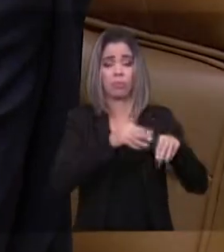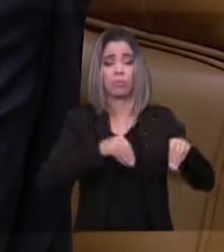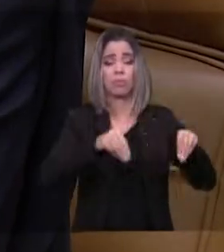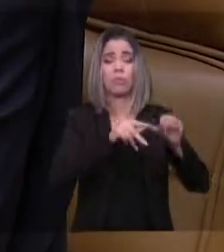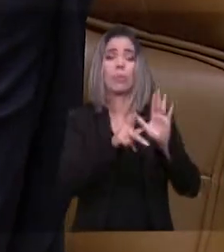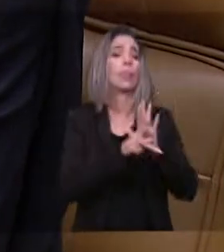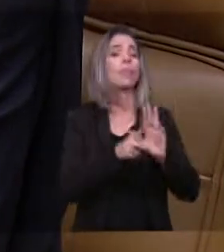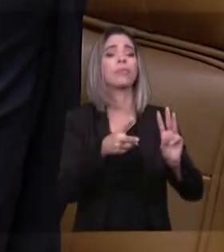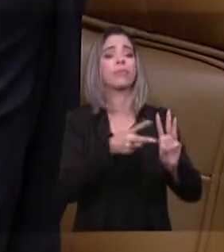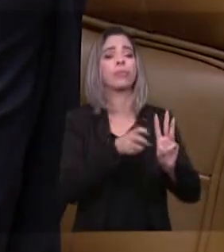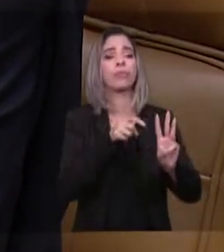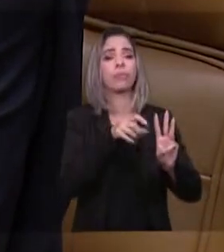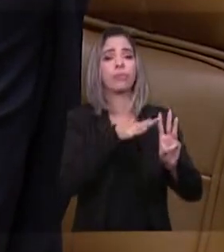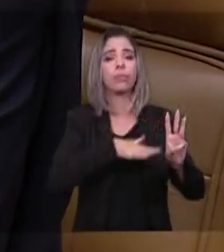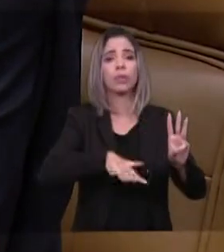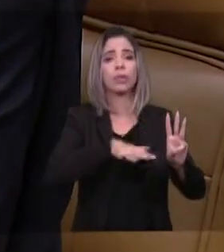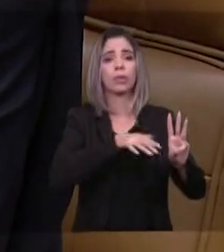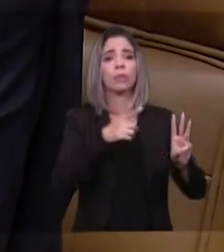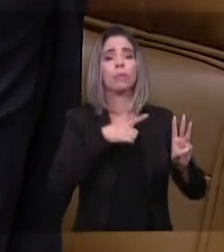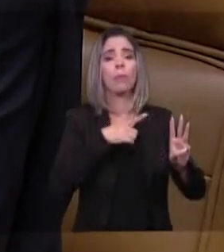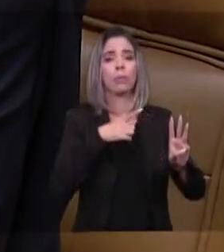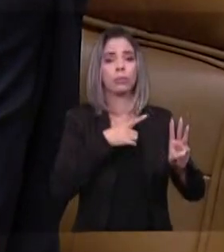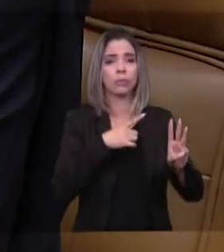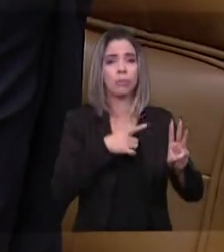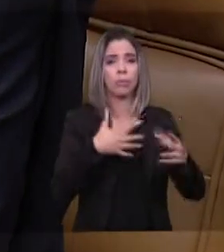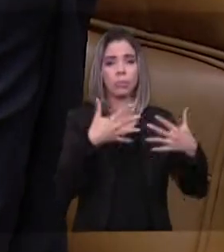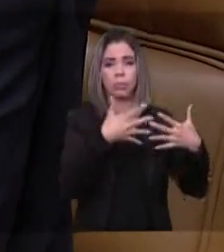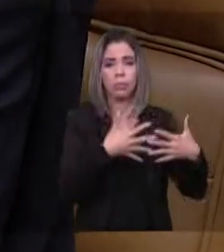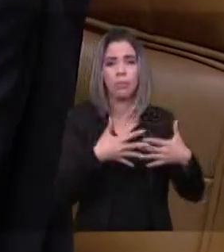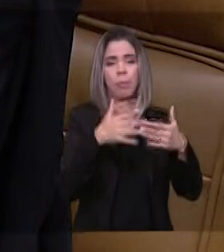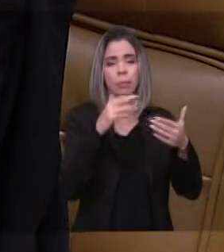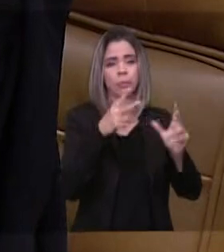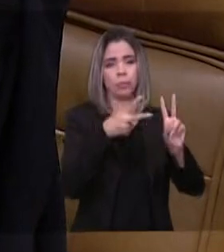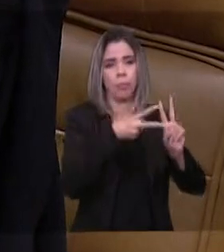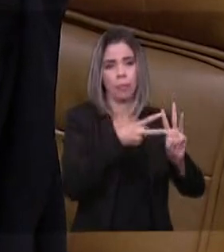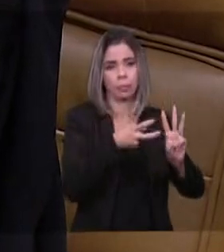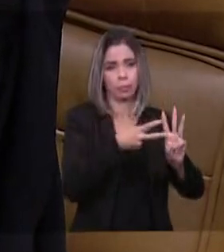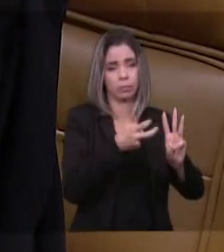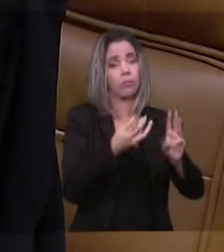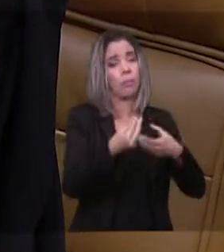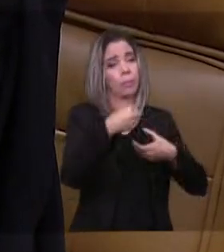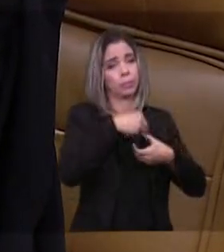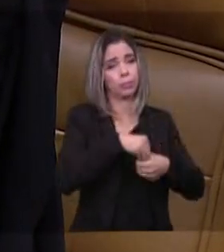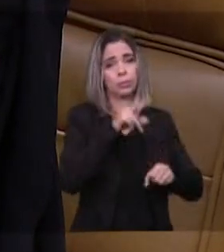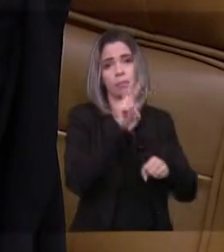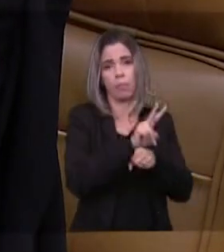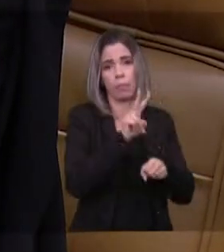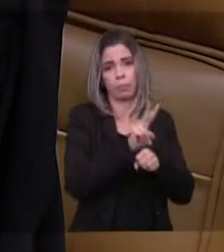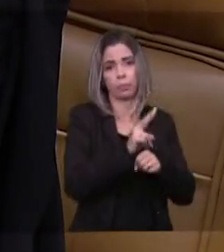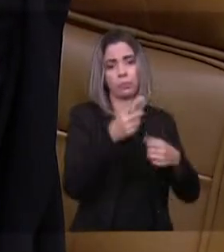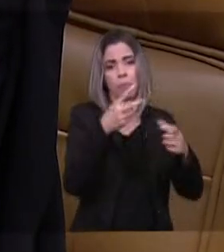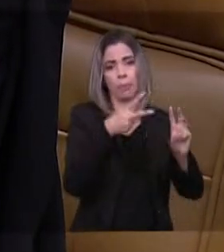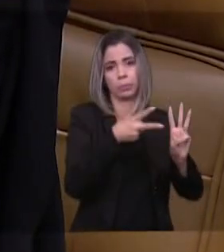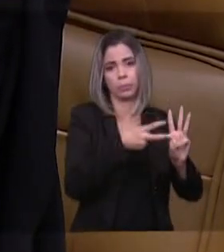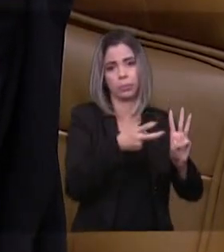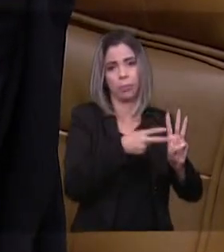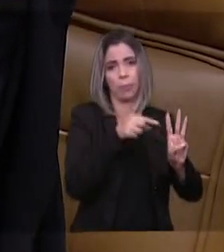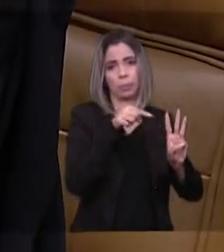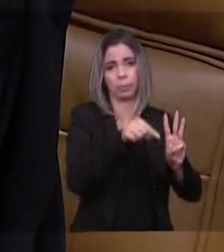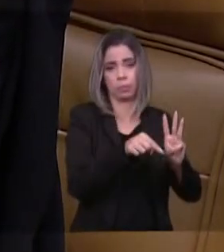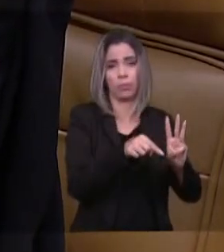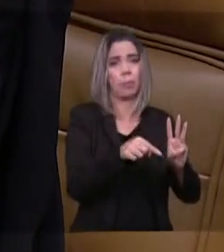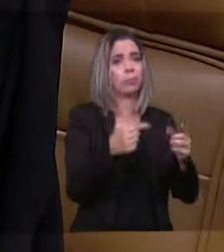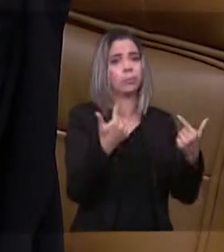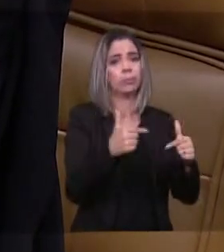foi transformada num parque indígena sob a guarda da administração do Serviço de Proteção aos Índios, pois este não tem à disposição das terras.